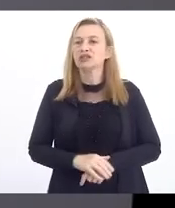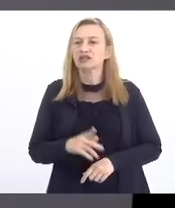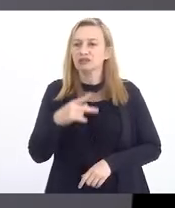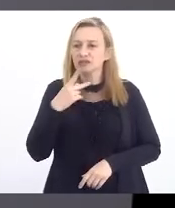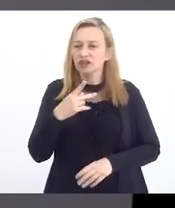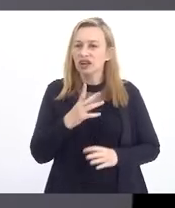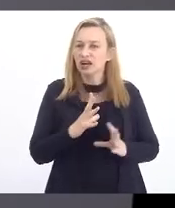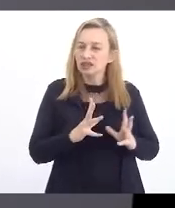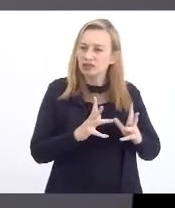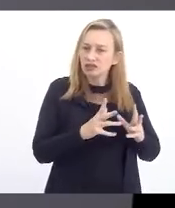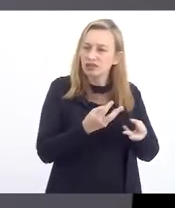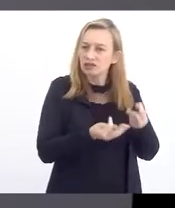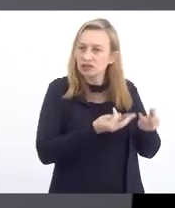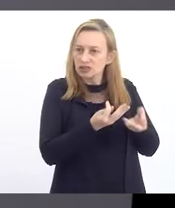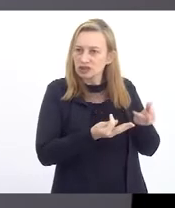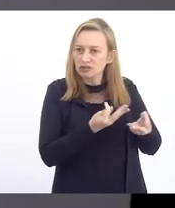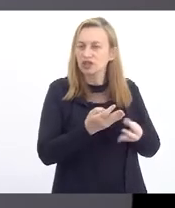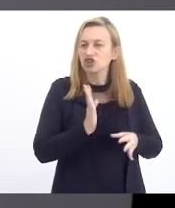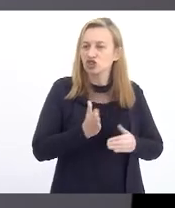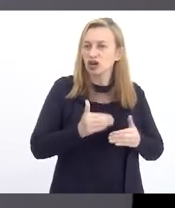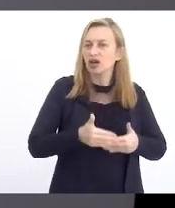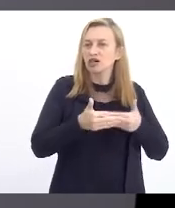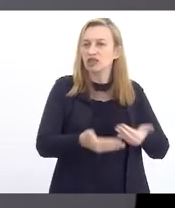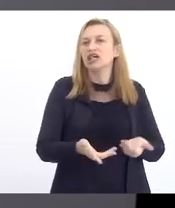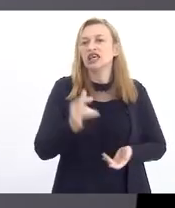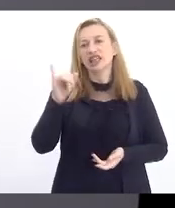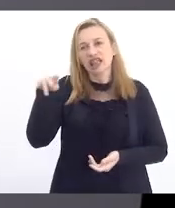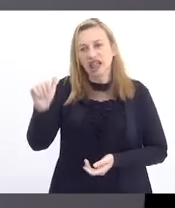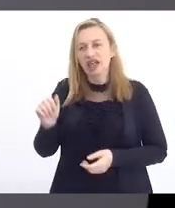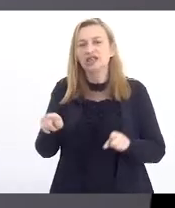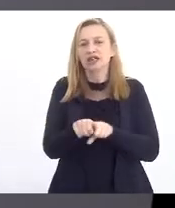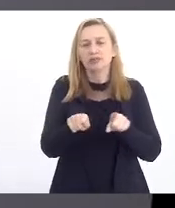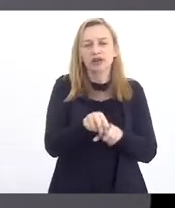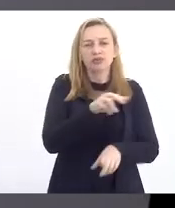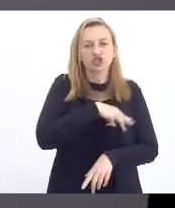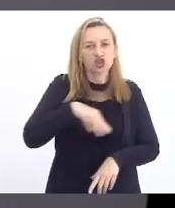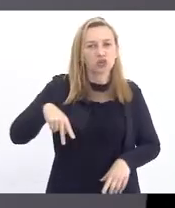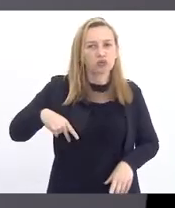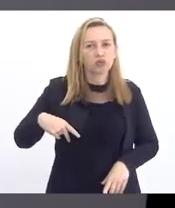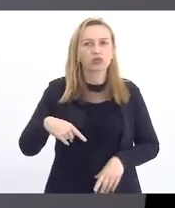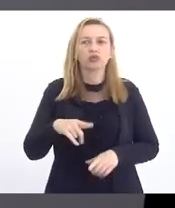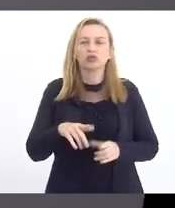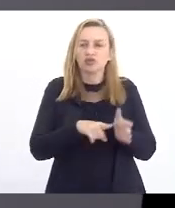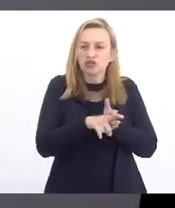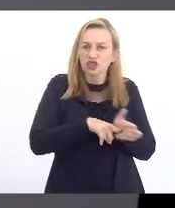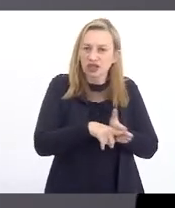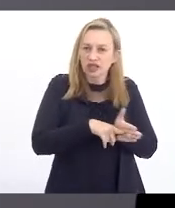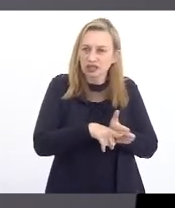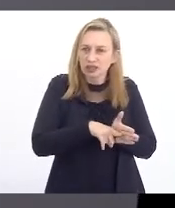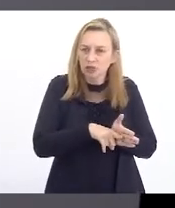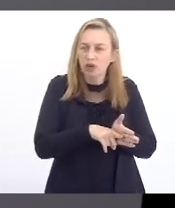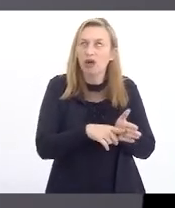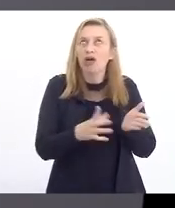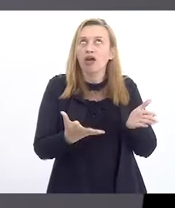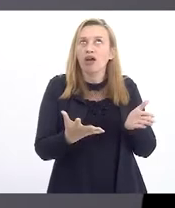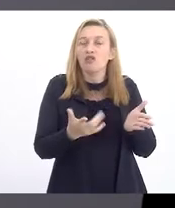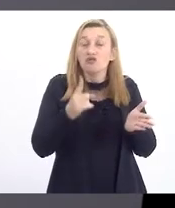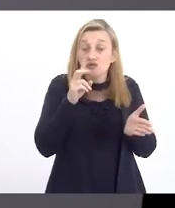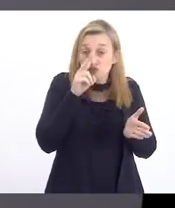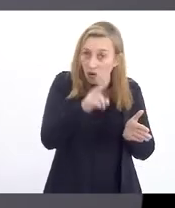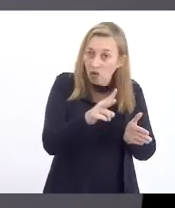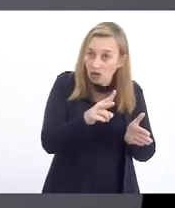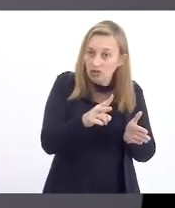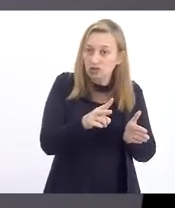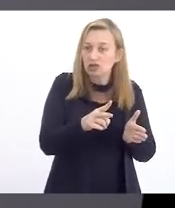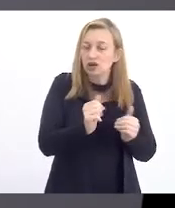estamos com tratativas já avançadas, tanto com o INEA e com o Ministério Público, que exerce uma fiscalização forte,